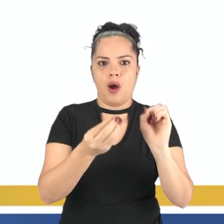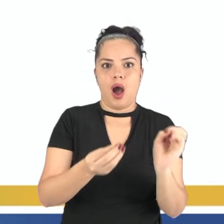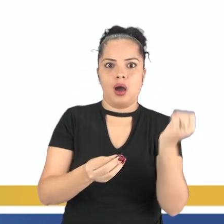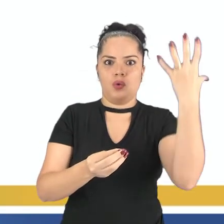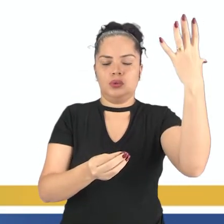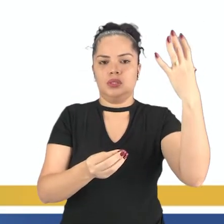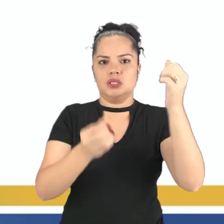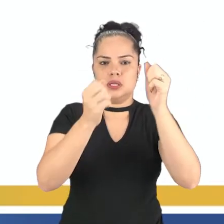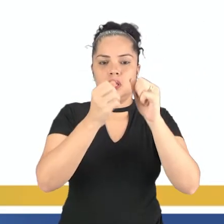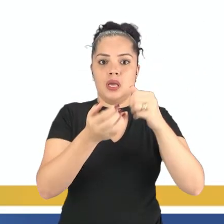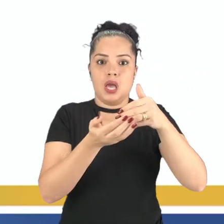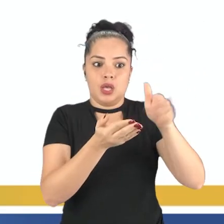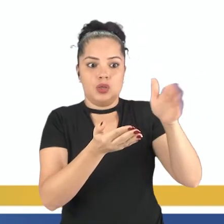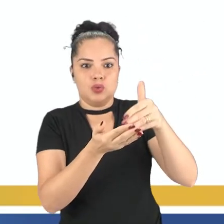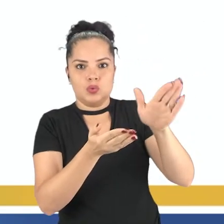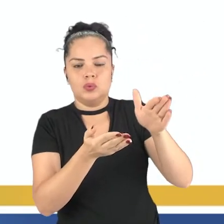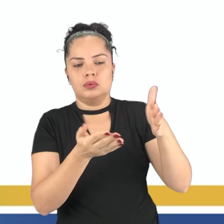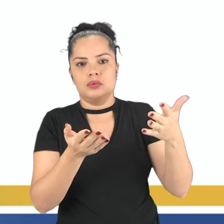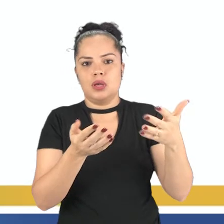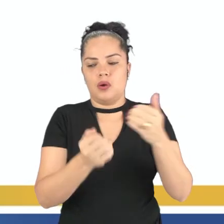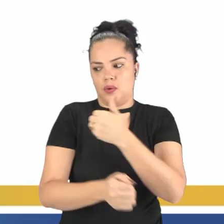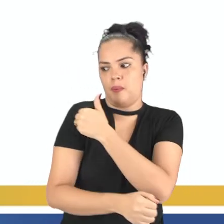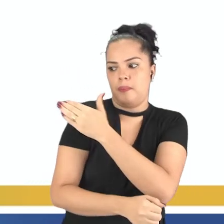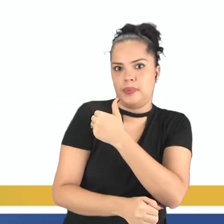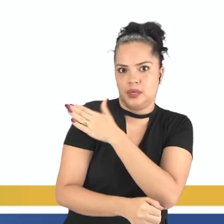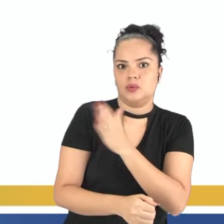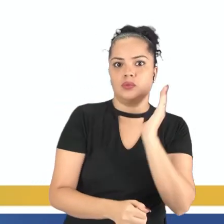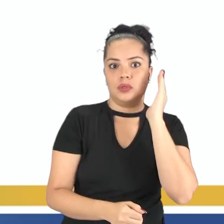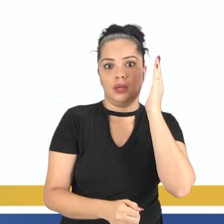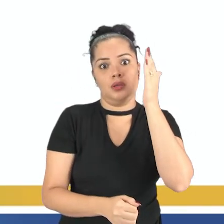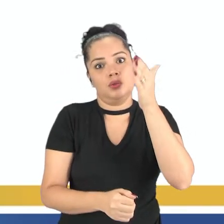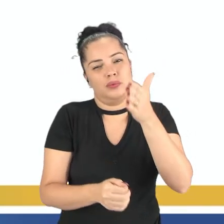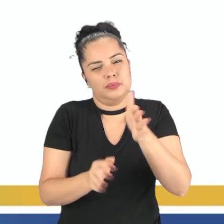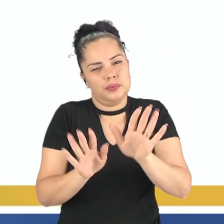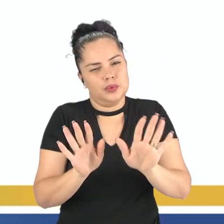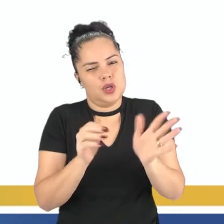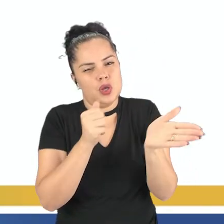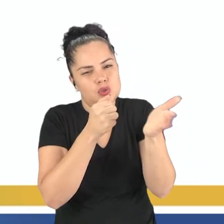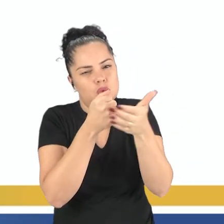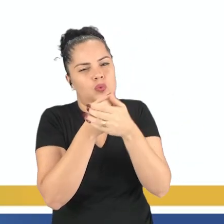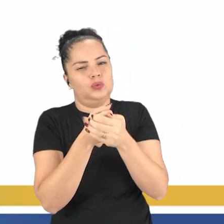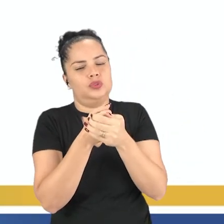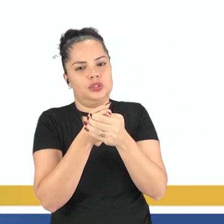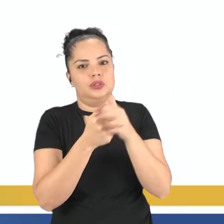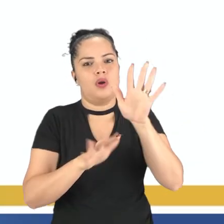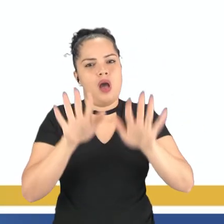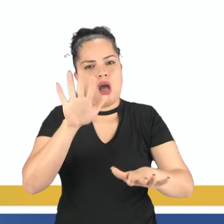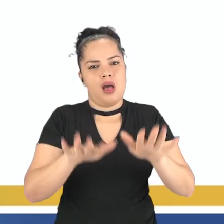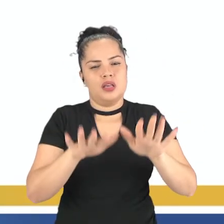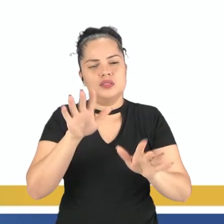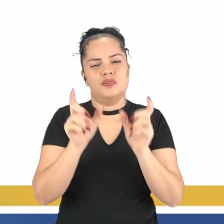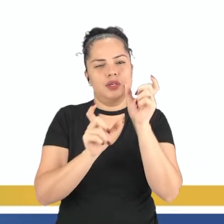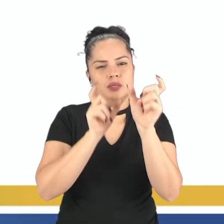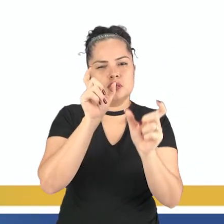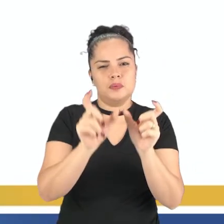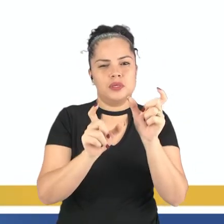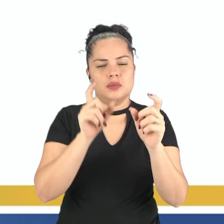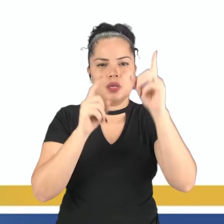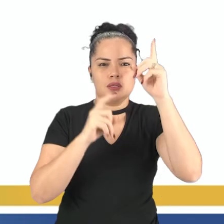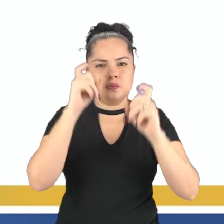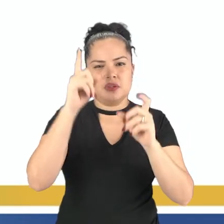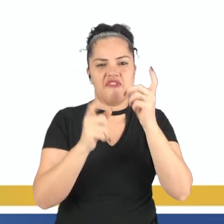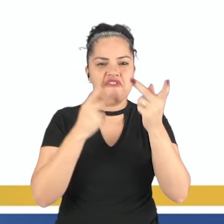e o preconceito, mesmo que indiretamente. Essa forma de racismo manifesta-se quando usamos expressões racistas, mesmo que